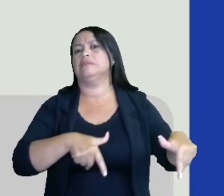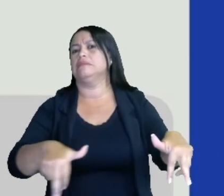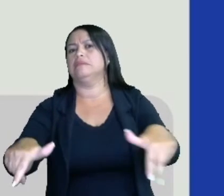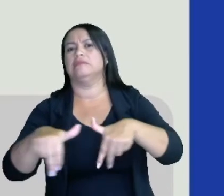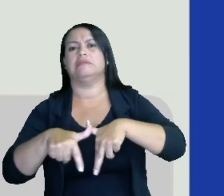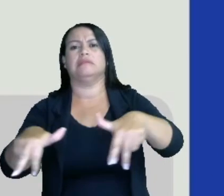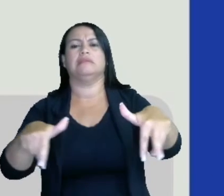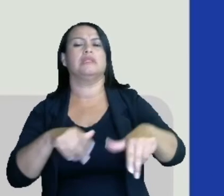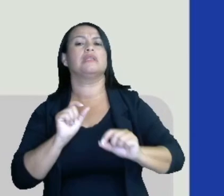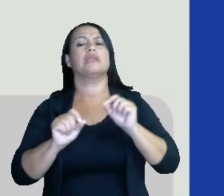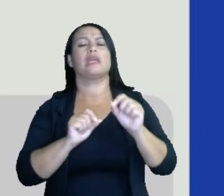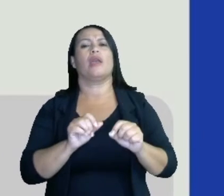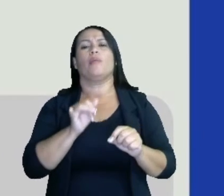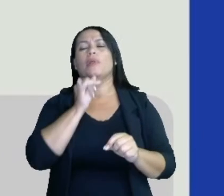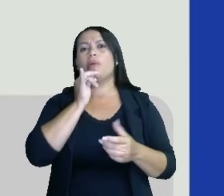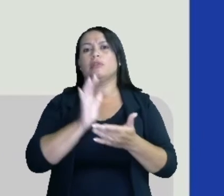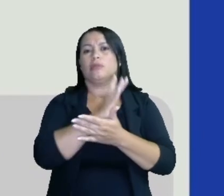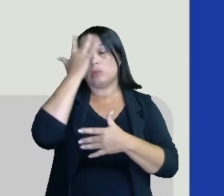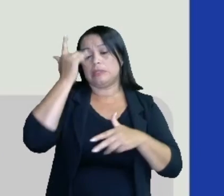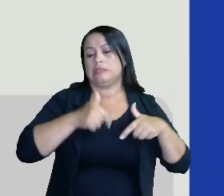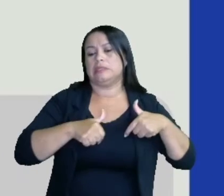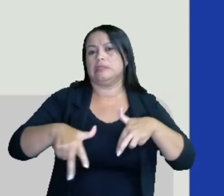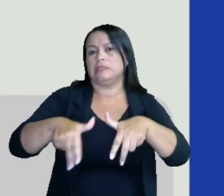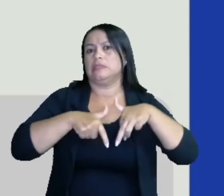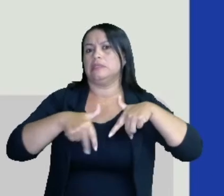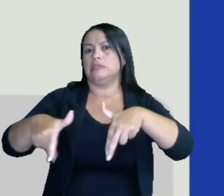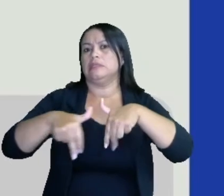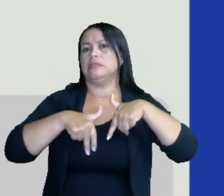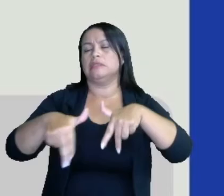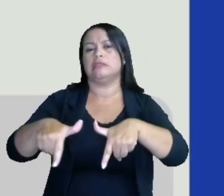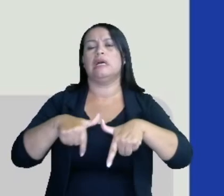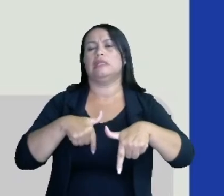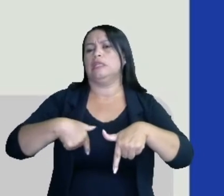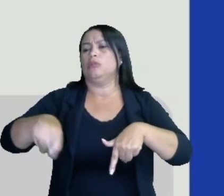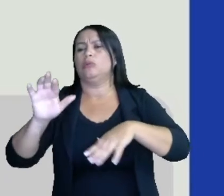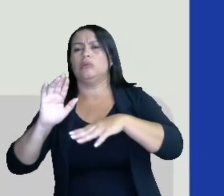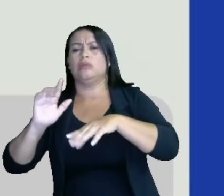pode pensar isso, que as pessoas estão aceleradas ali, indo